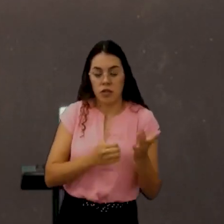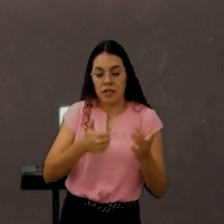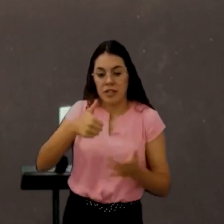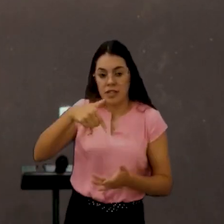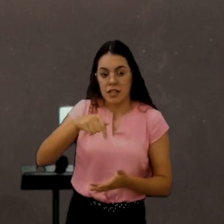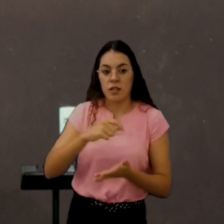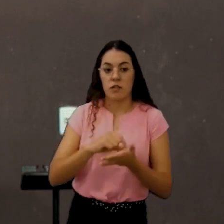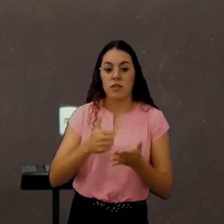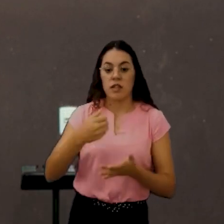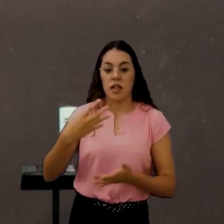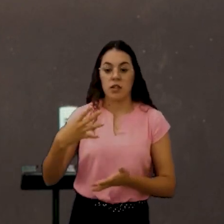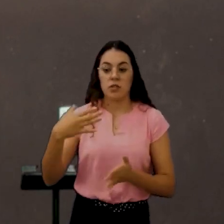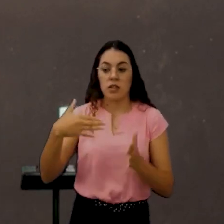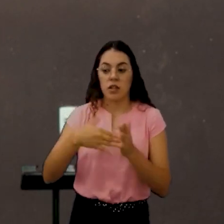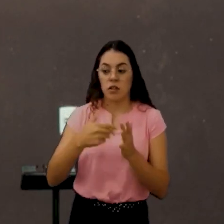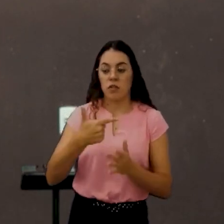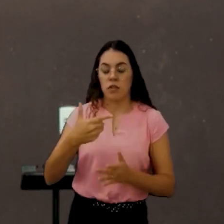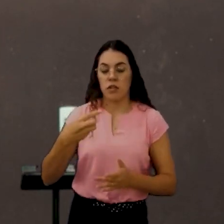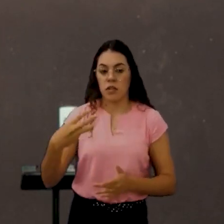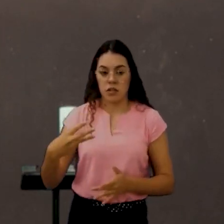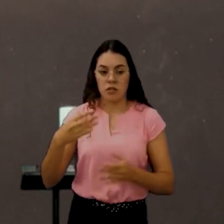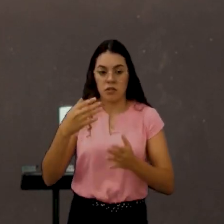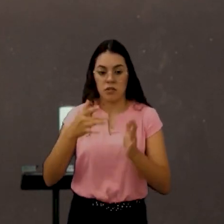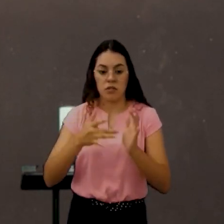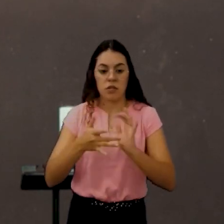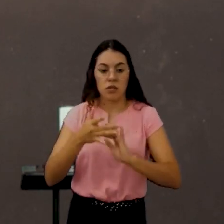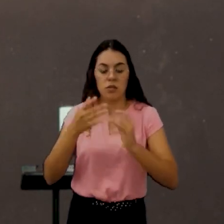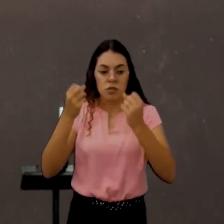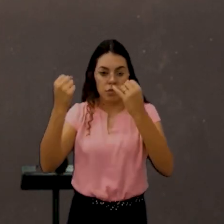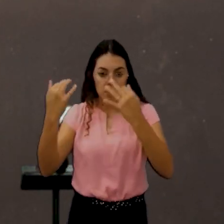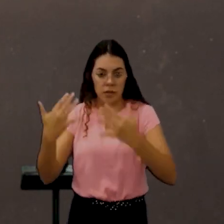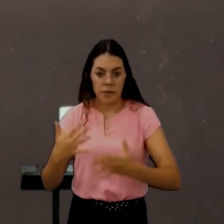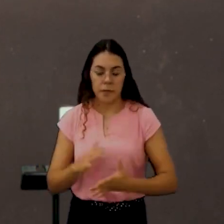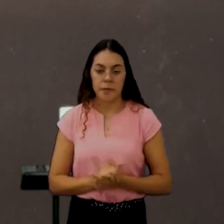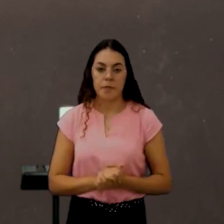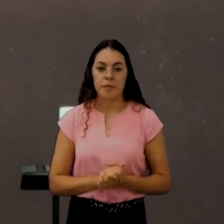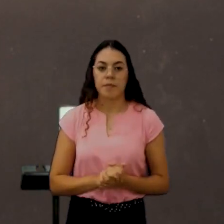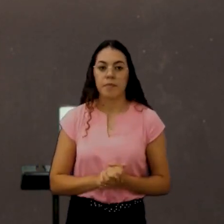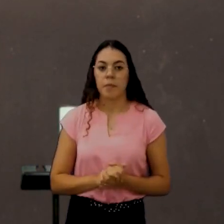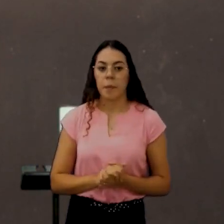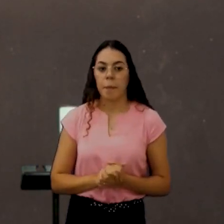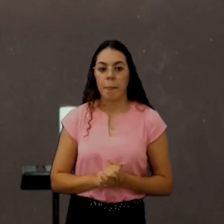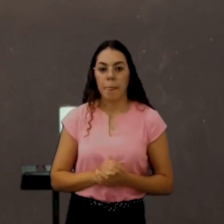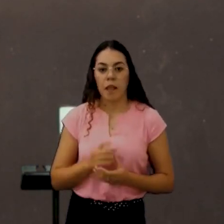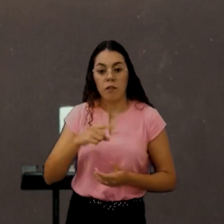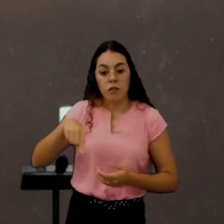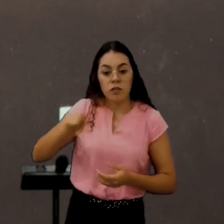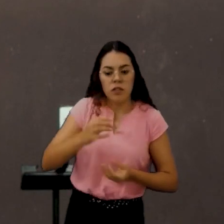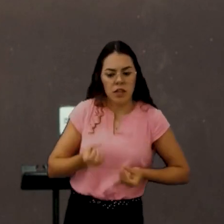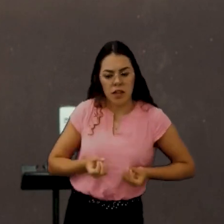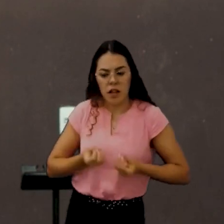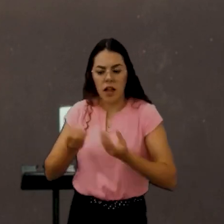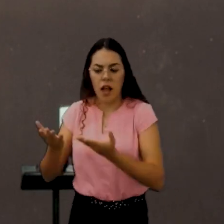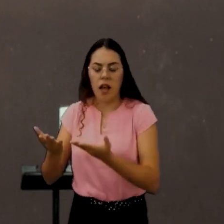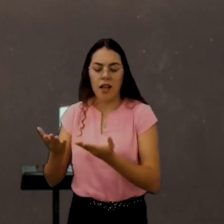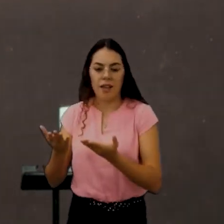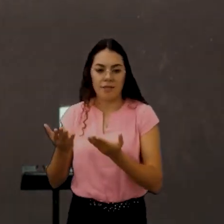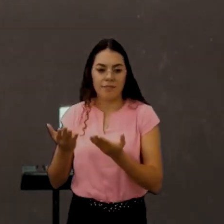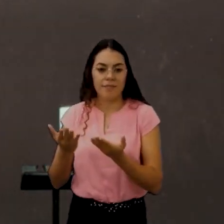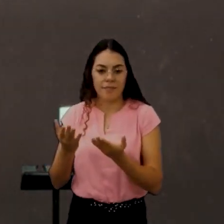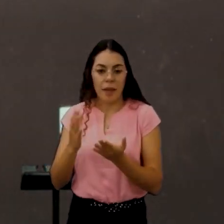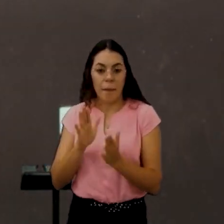do verso 14 ao 23. Jesus diz: dê-lhes a tua palavra. Olha só, Jesus